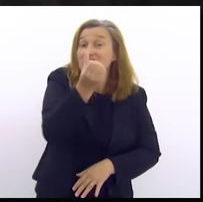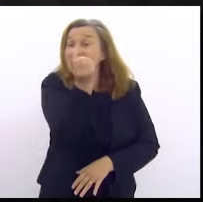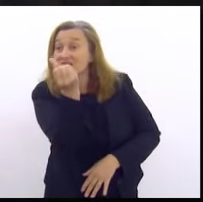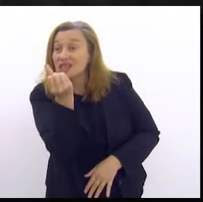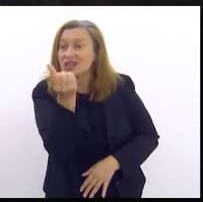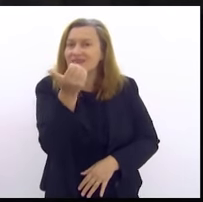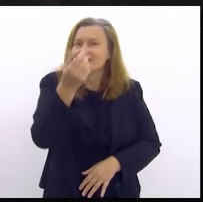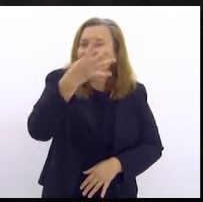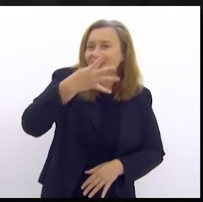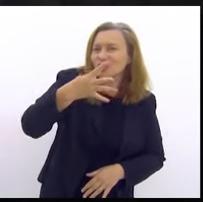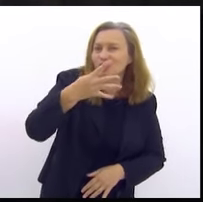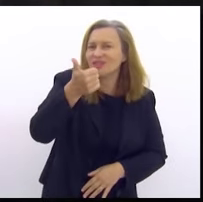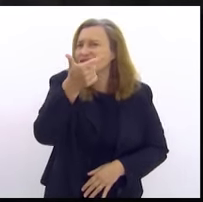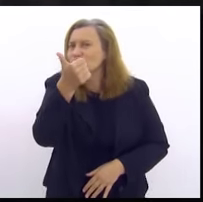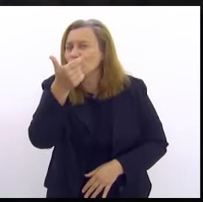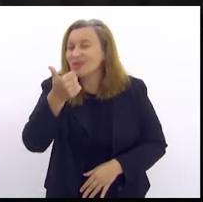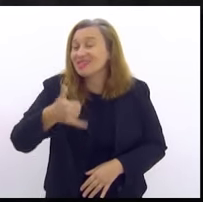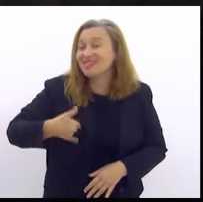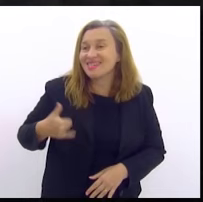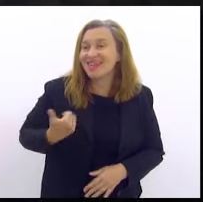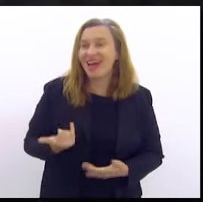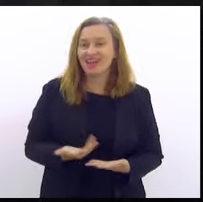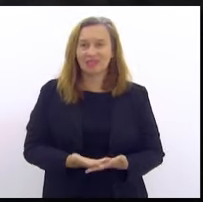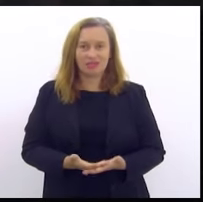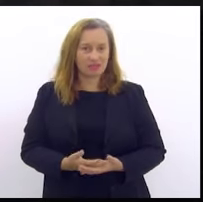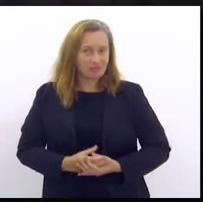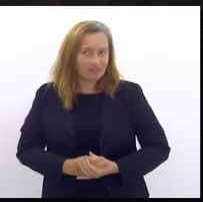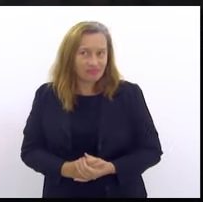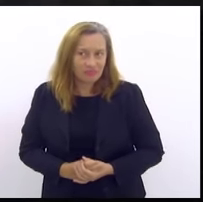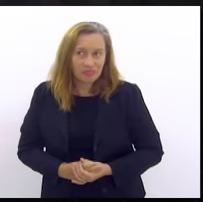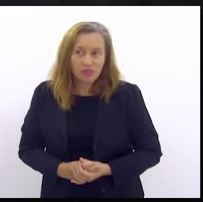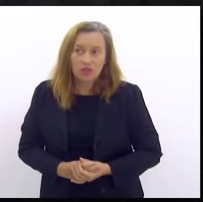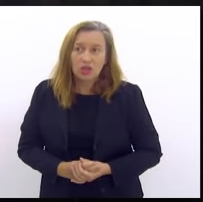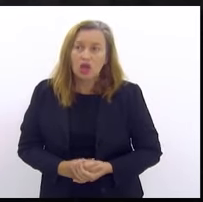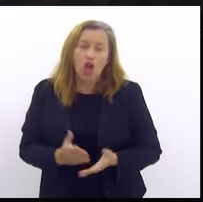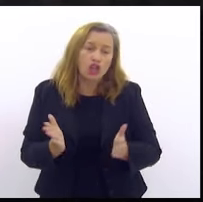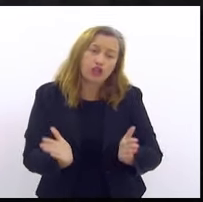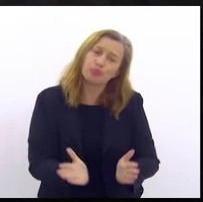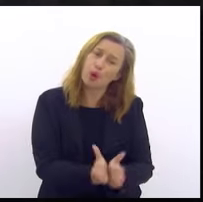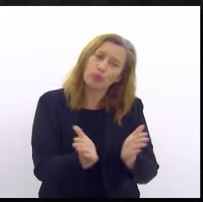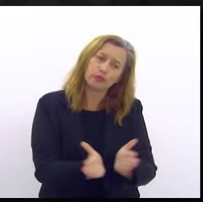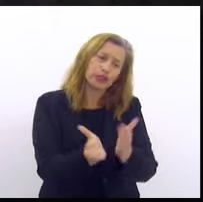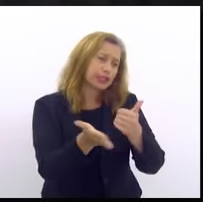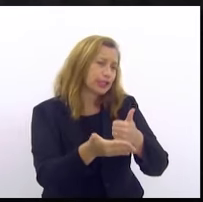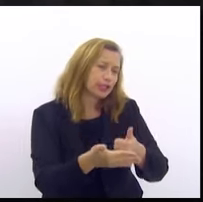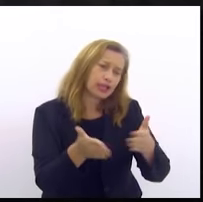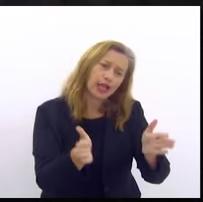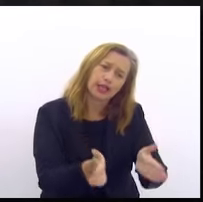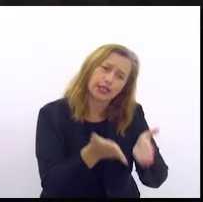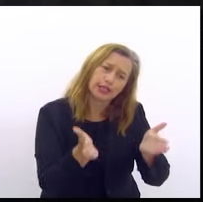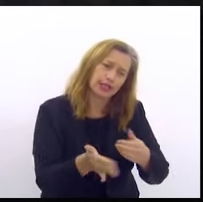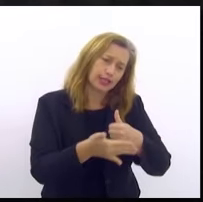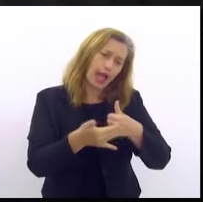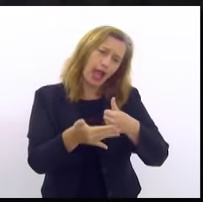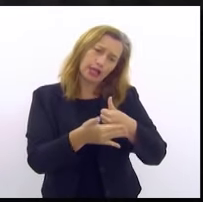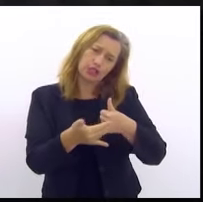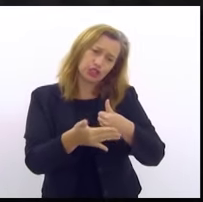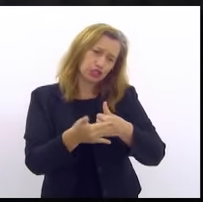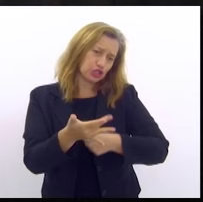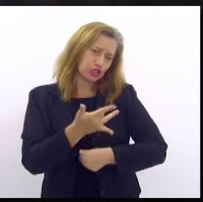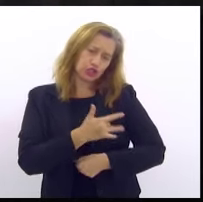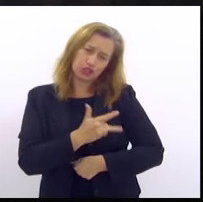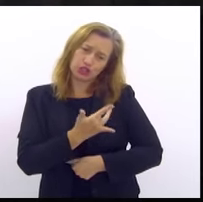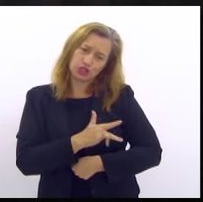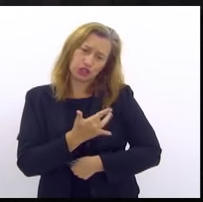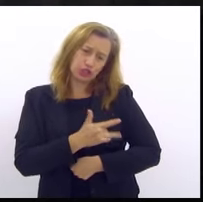anos, 12, e que são tratados como pobres coitados, como vítimas sempre da